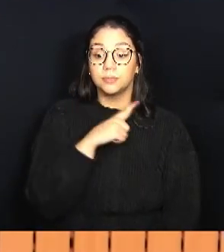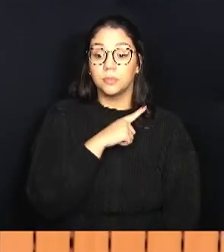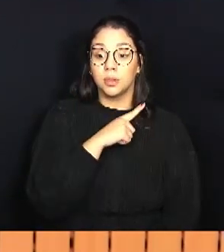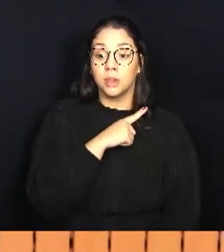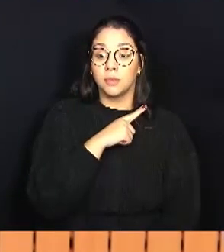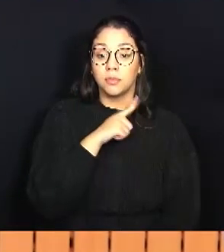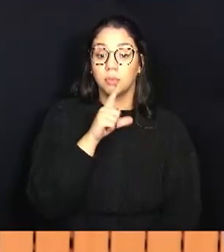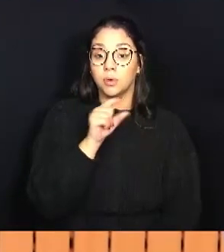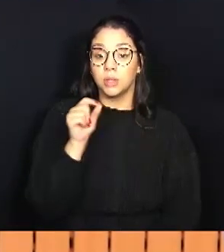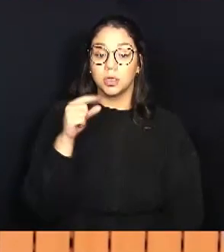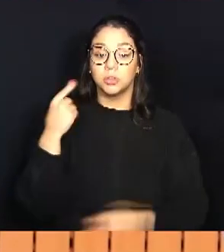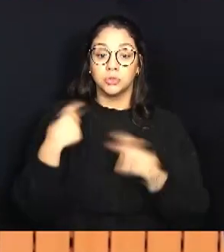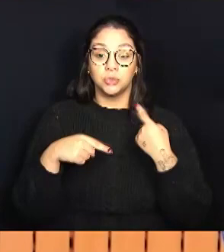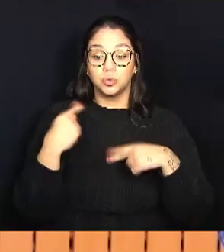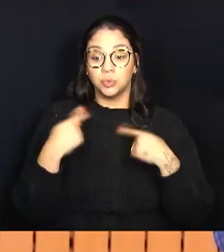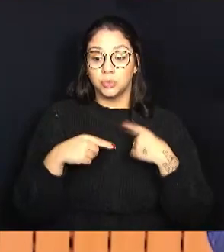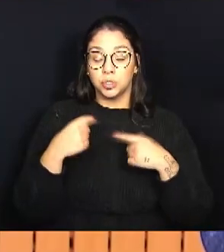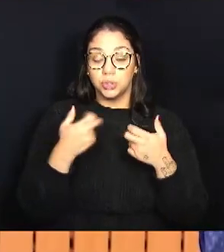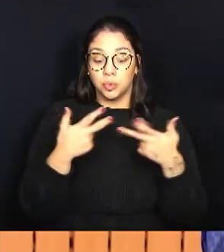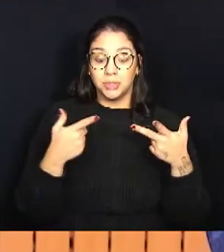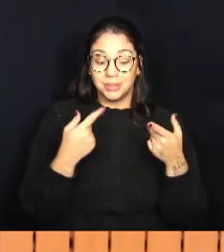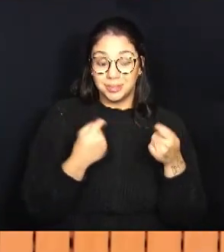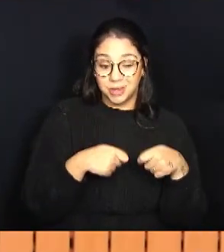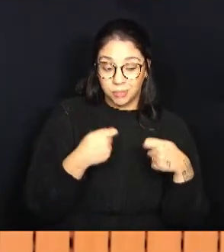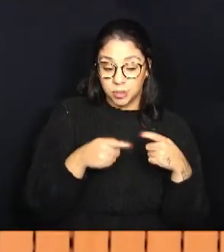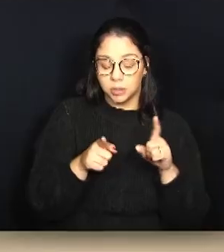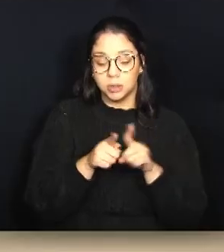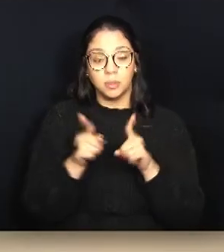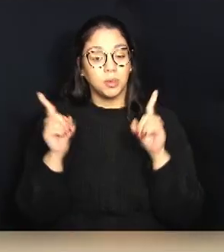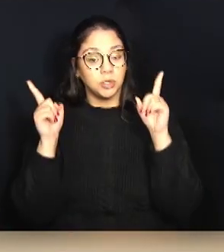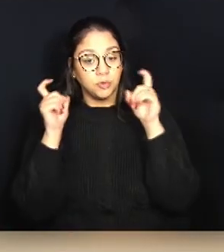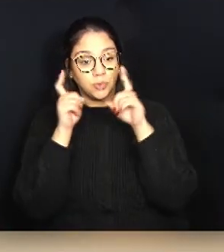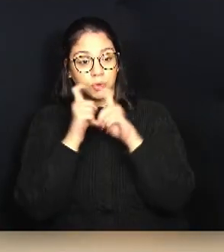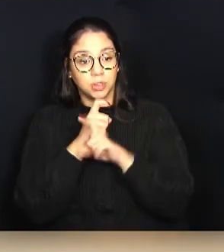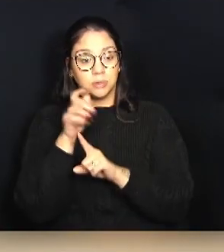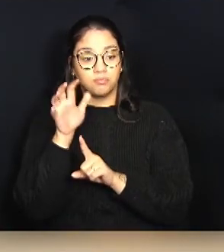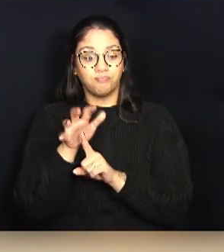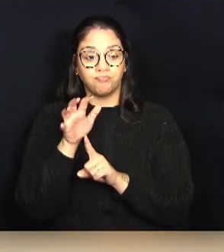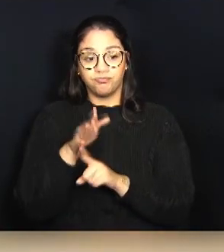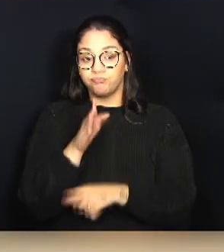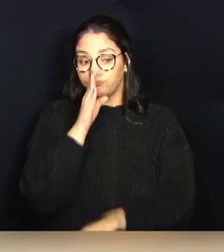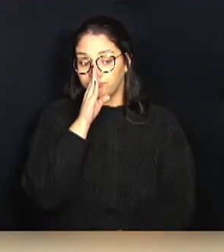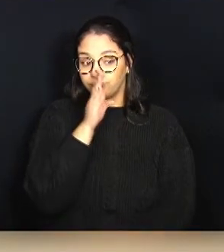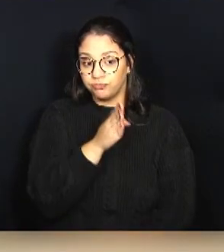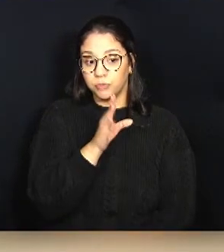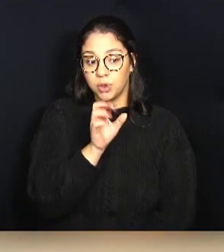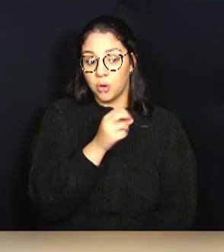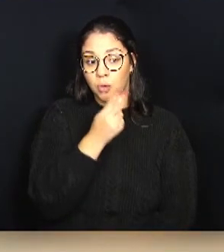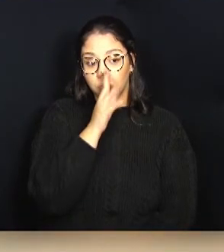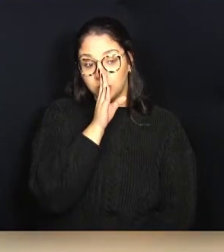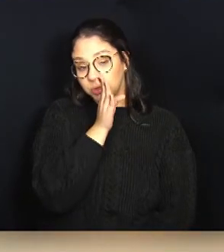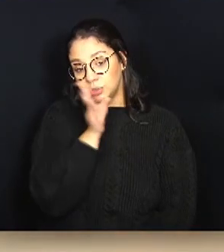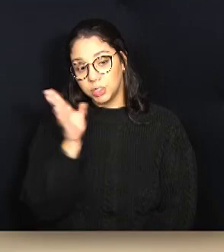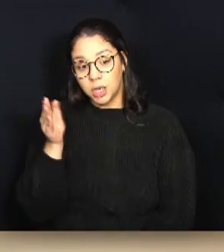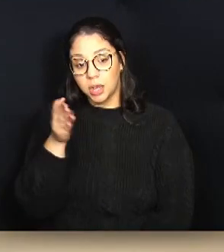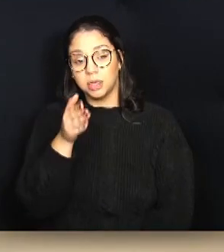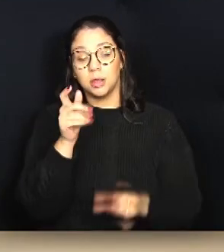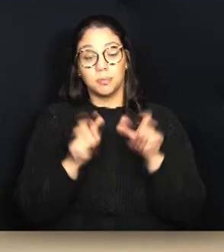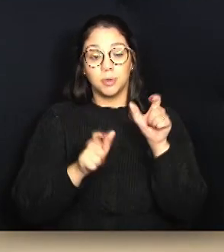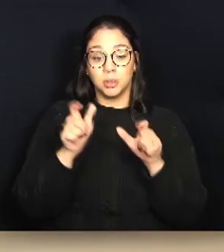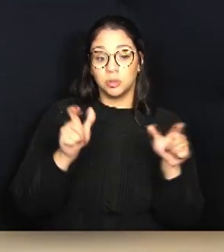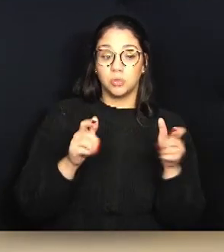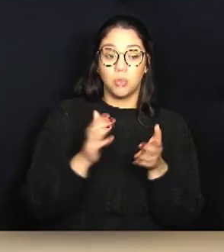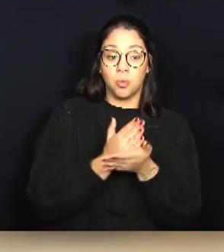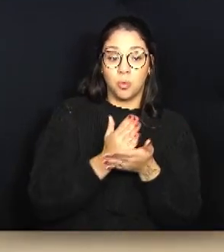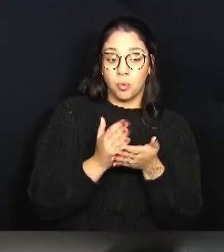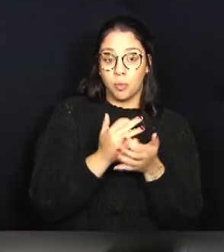para discutir as demandas e dificuldades que atingem, direta ou indiretamente, pessoas com algum tipo